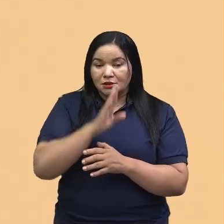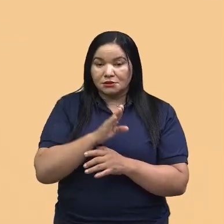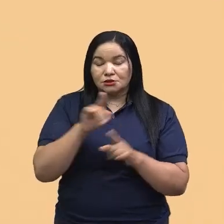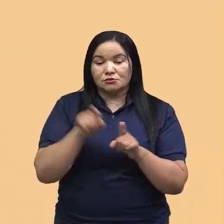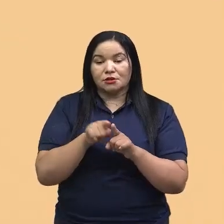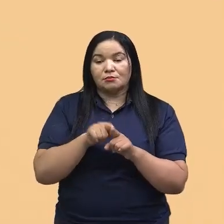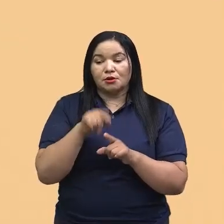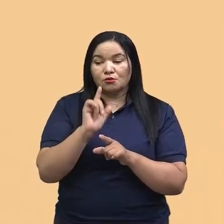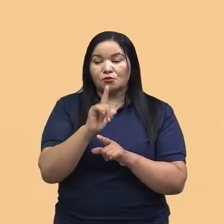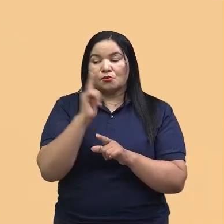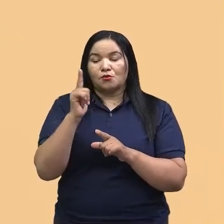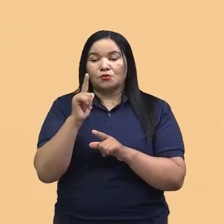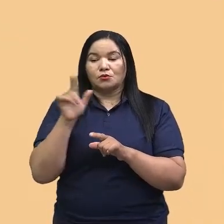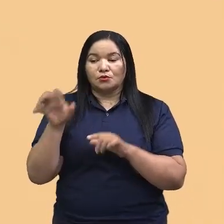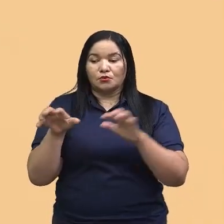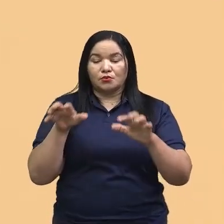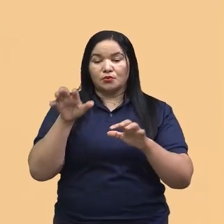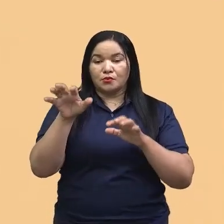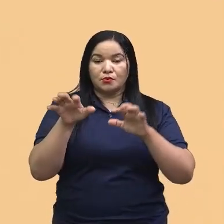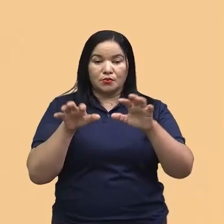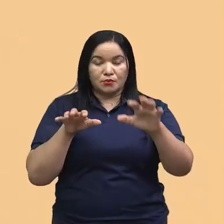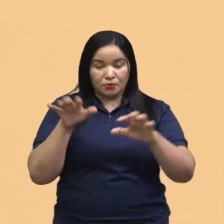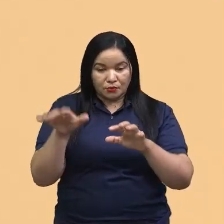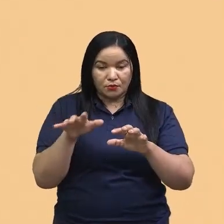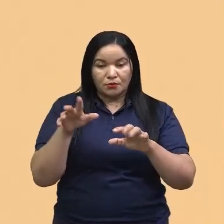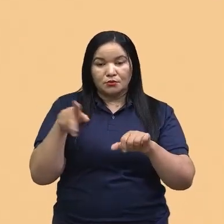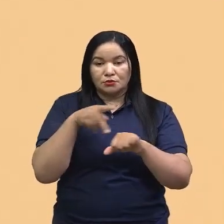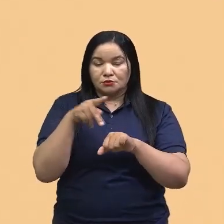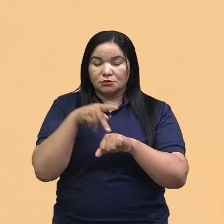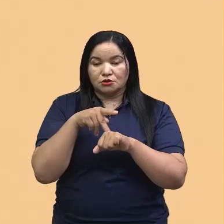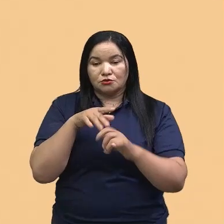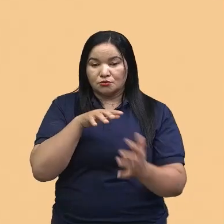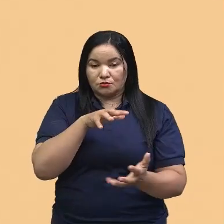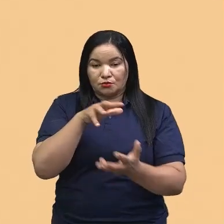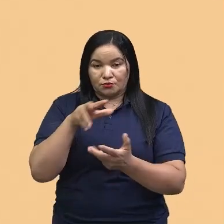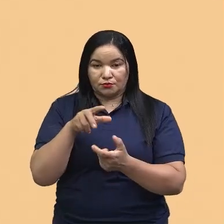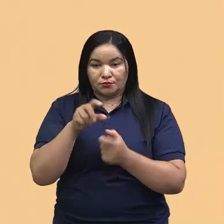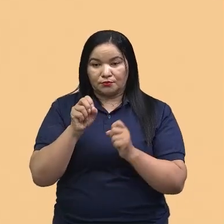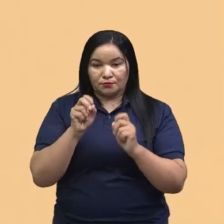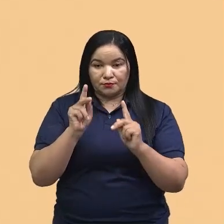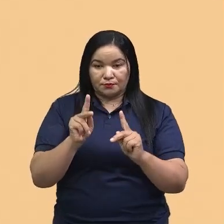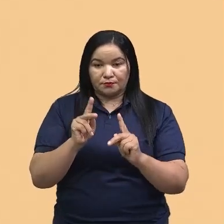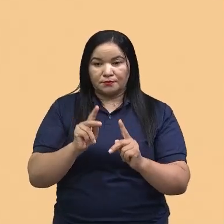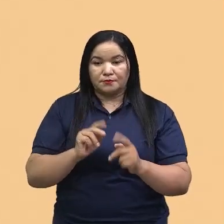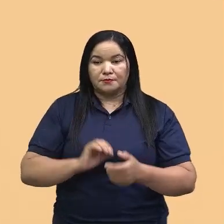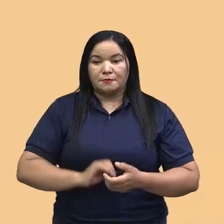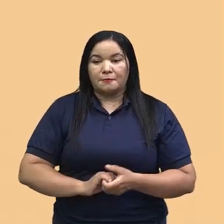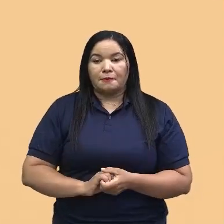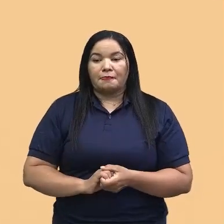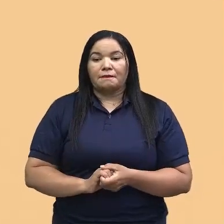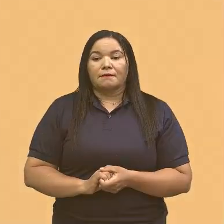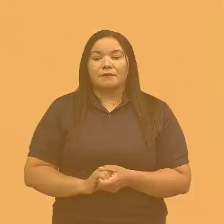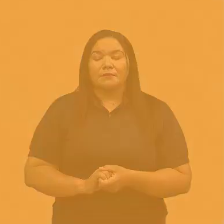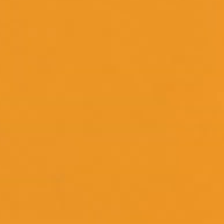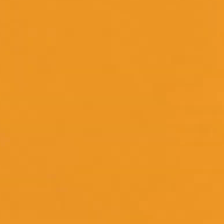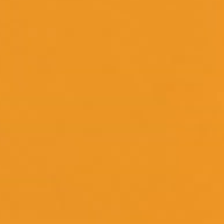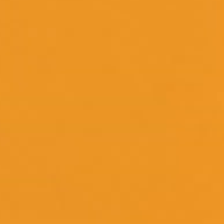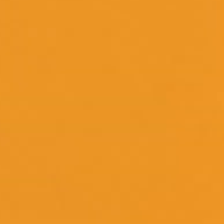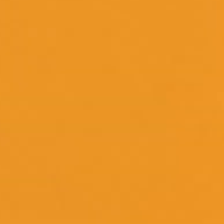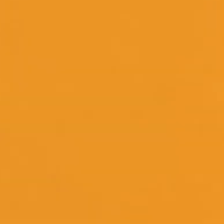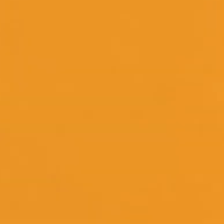também aquilo que estava acontecendo no mundo, né, no global. Tá? Agora, vamos compreender a respeito